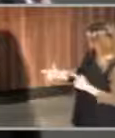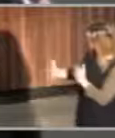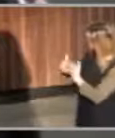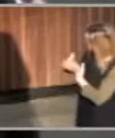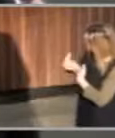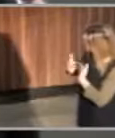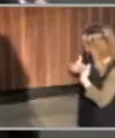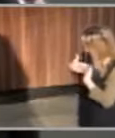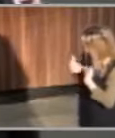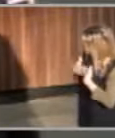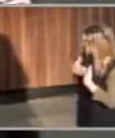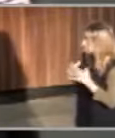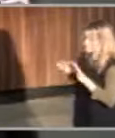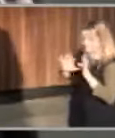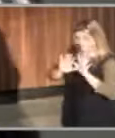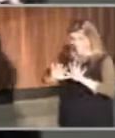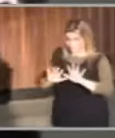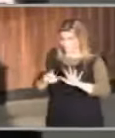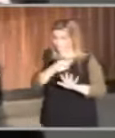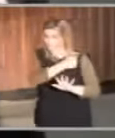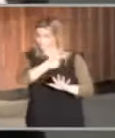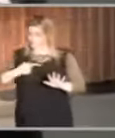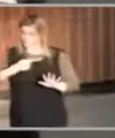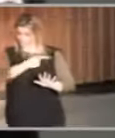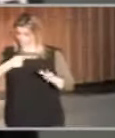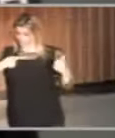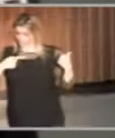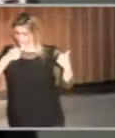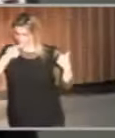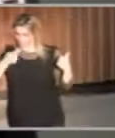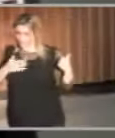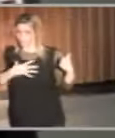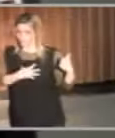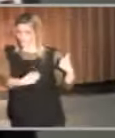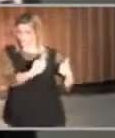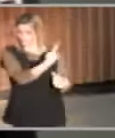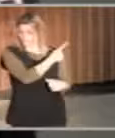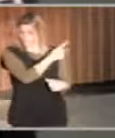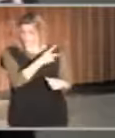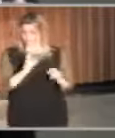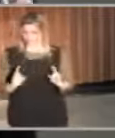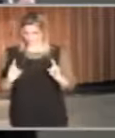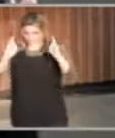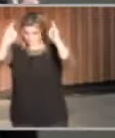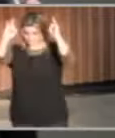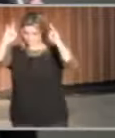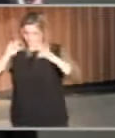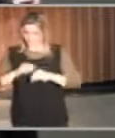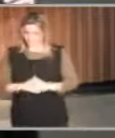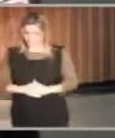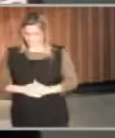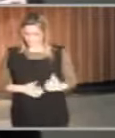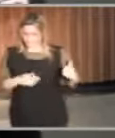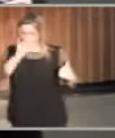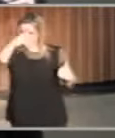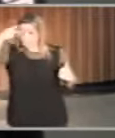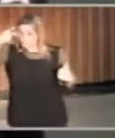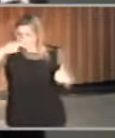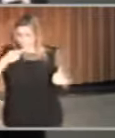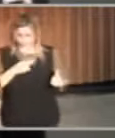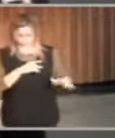a entrar na adolescência lá na garagem do apartamento que morávamos eu parei e disse filho